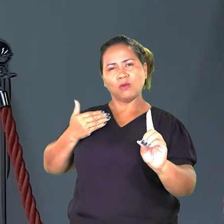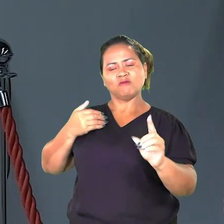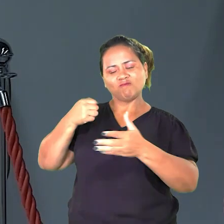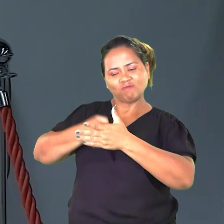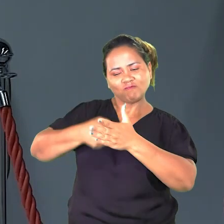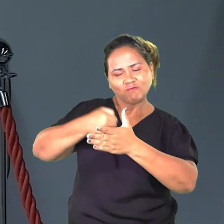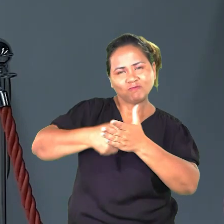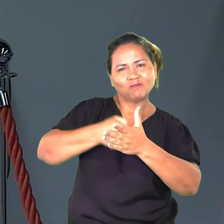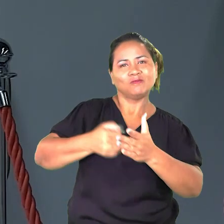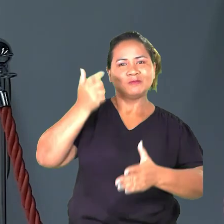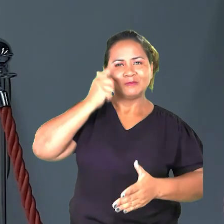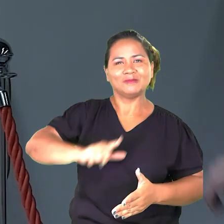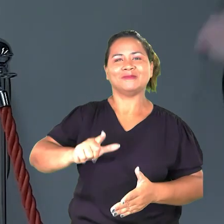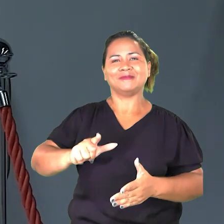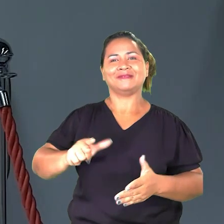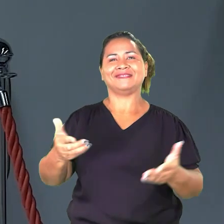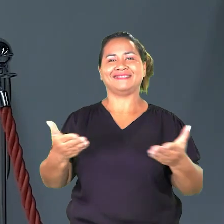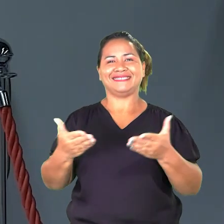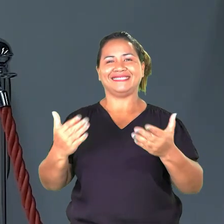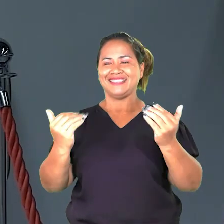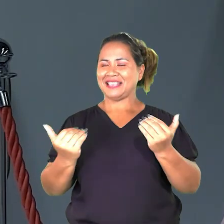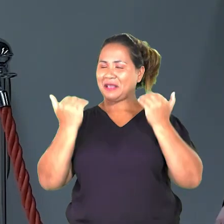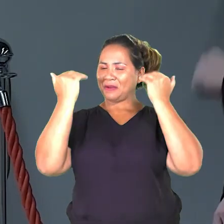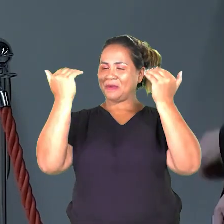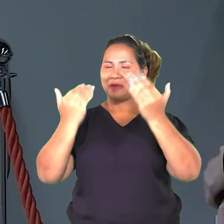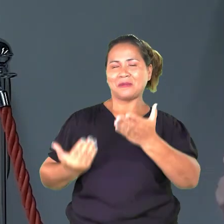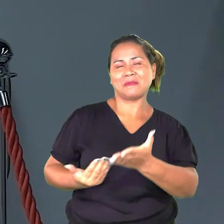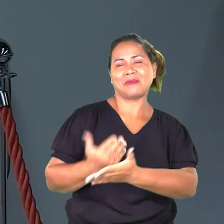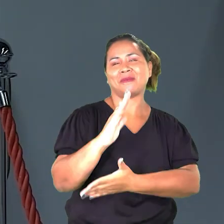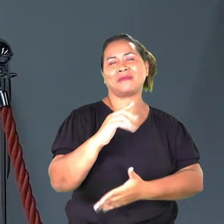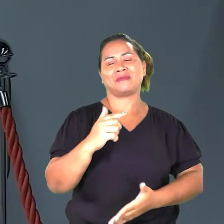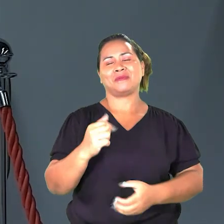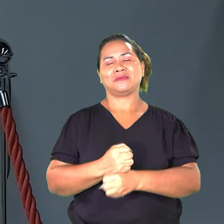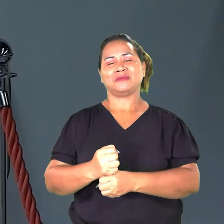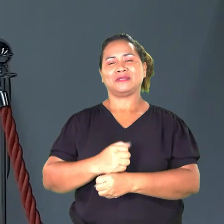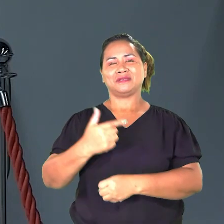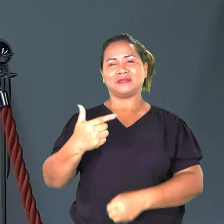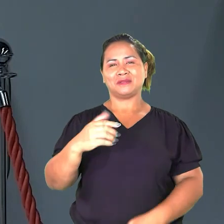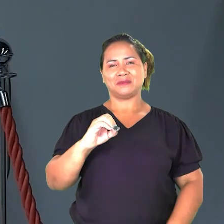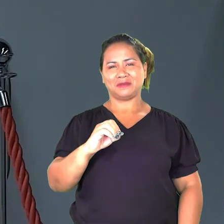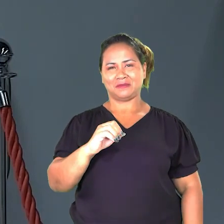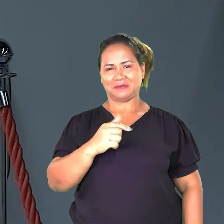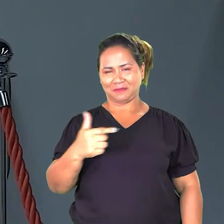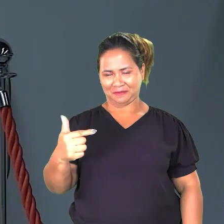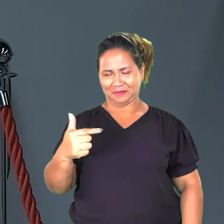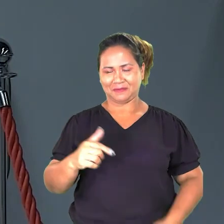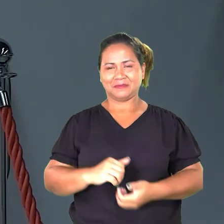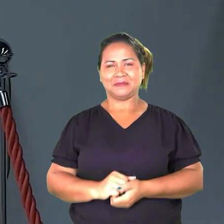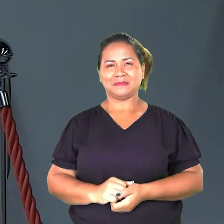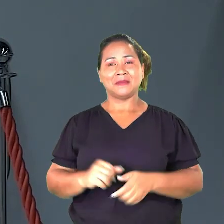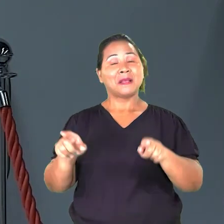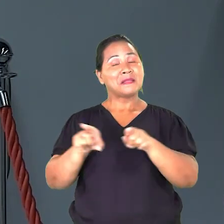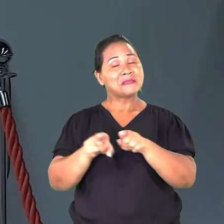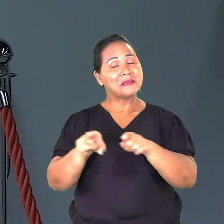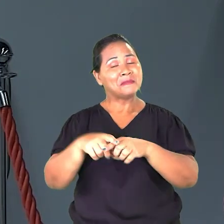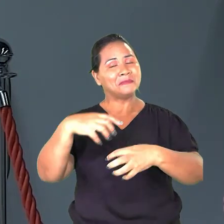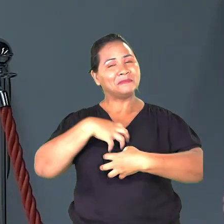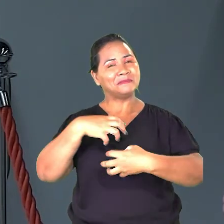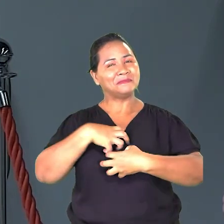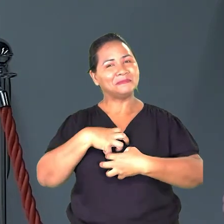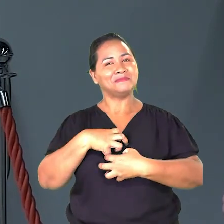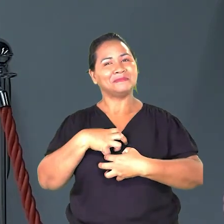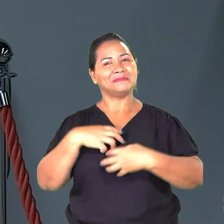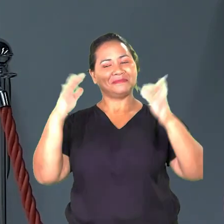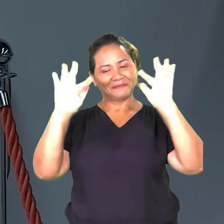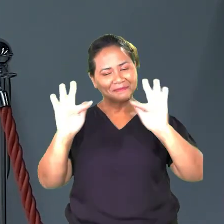e imperecível da política de gestão documental e memória dessa corte, que foi aprovada no ano de